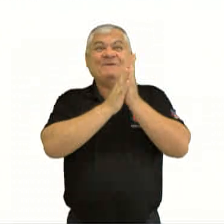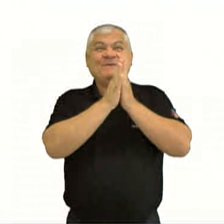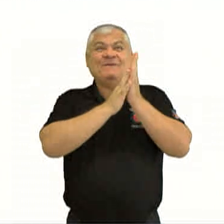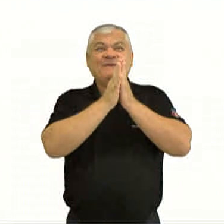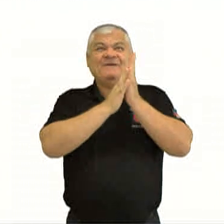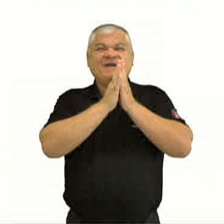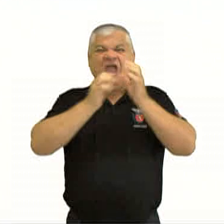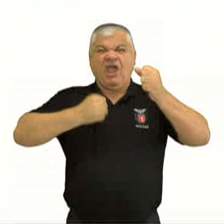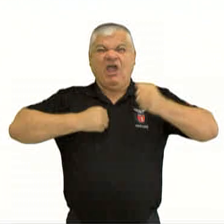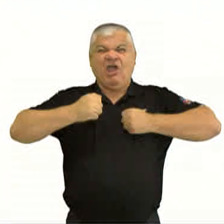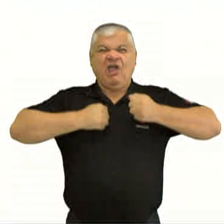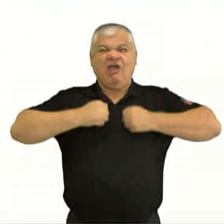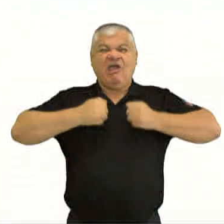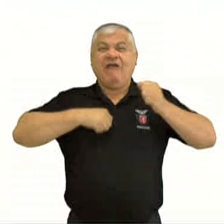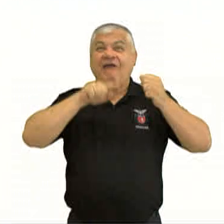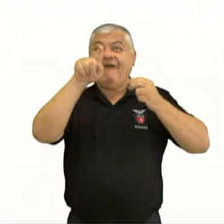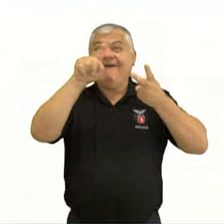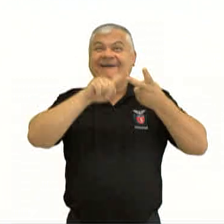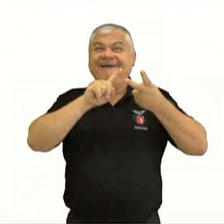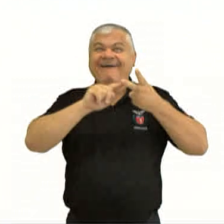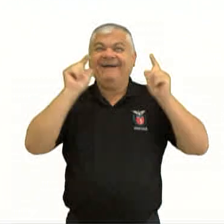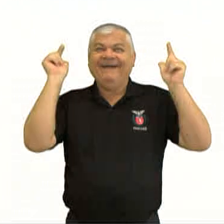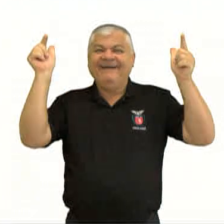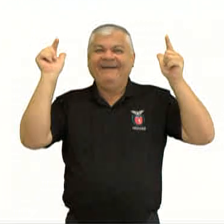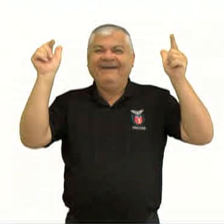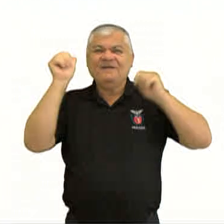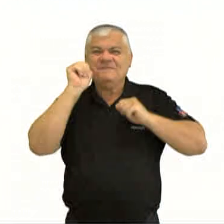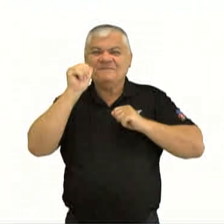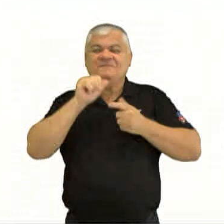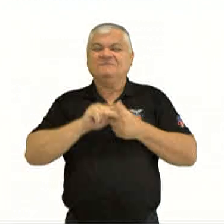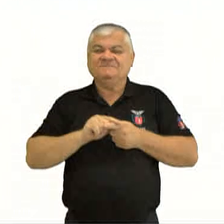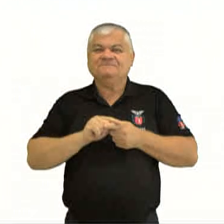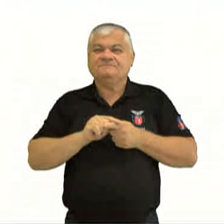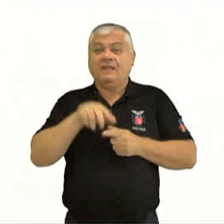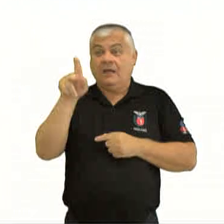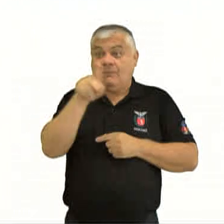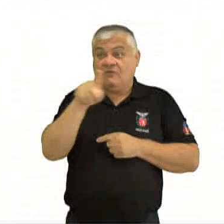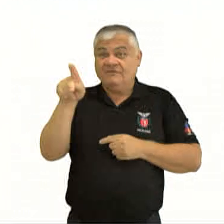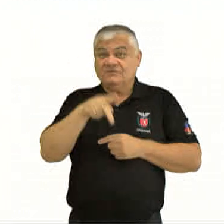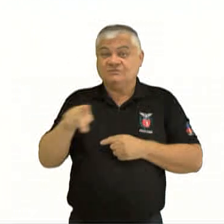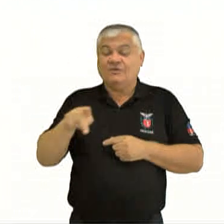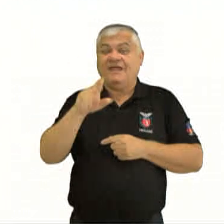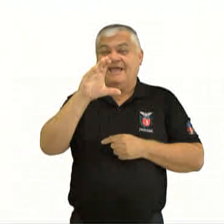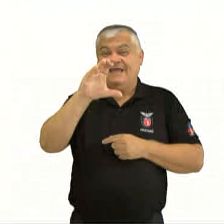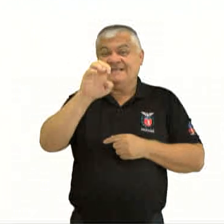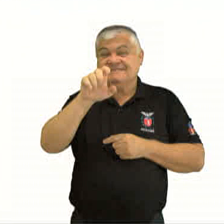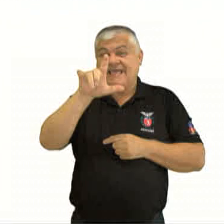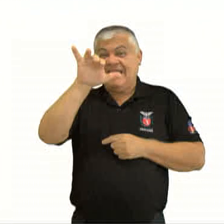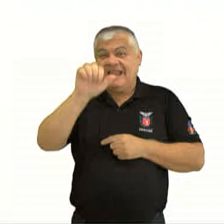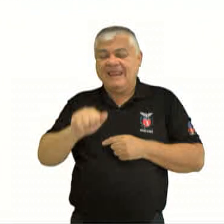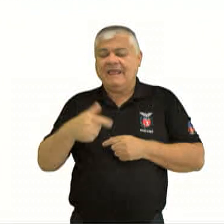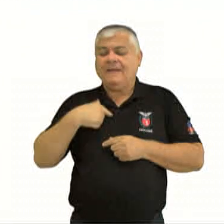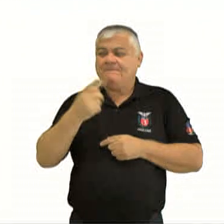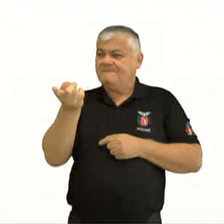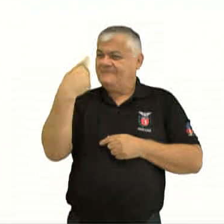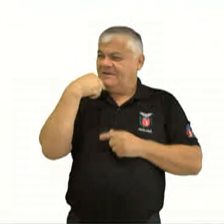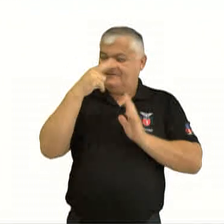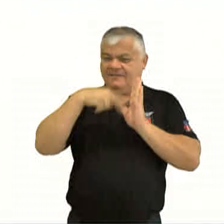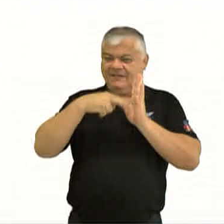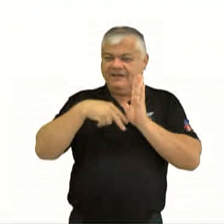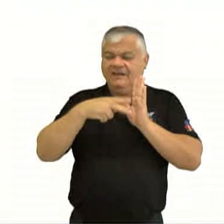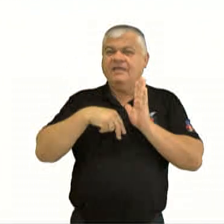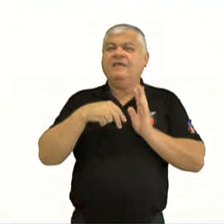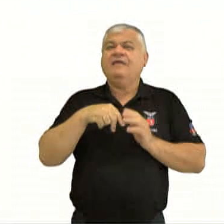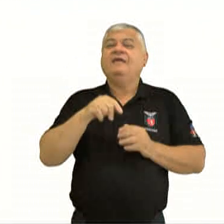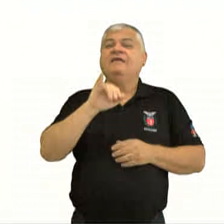Moças. Dona Célia, nossa professora de português, mandou a gente ler um livro chamado Inocência. Disse